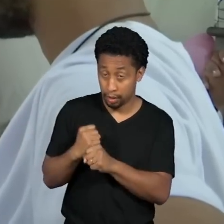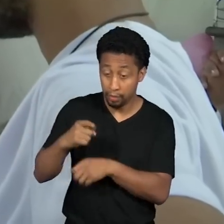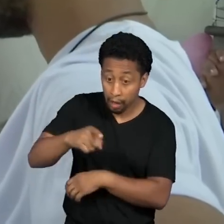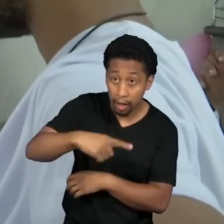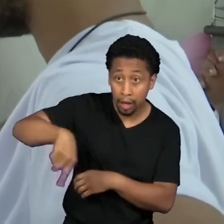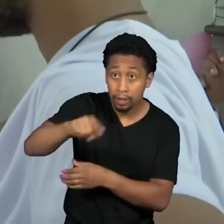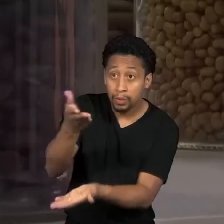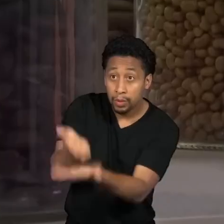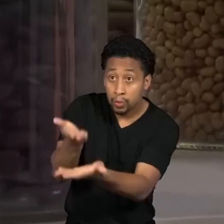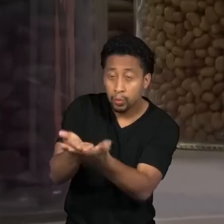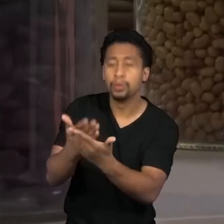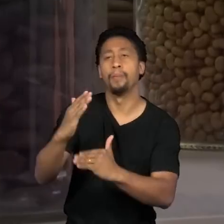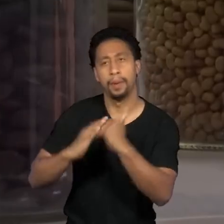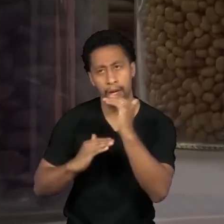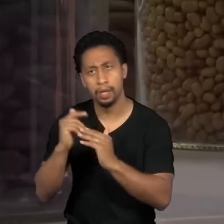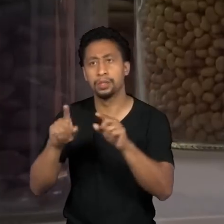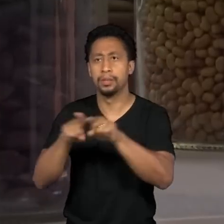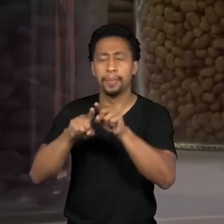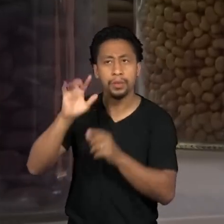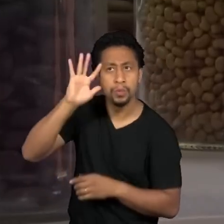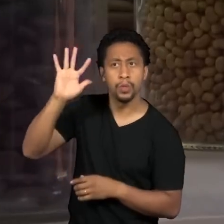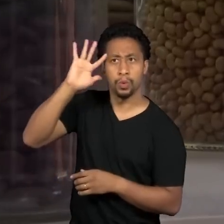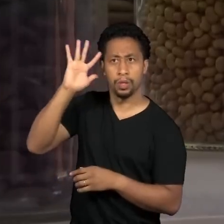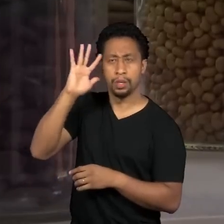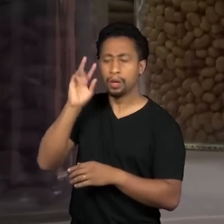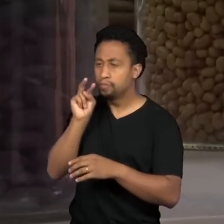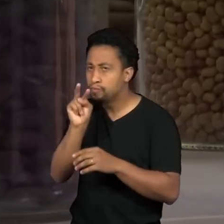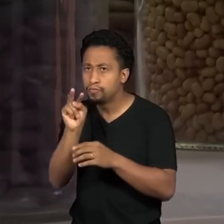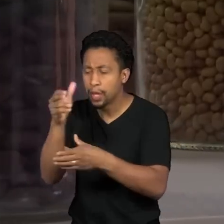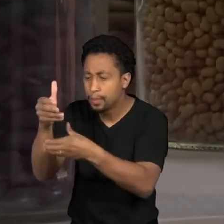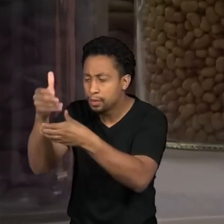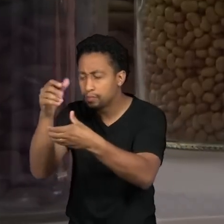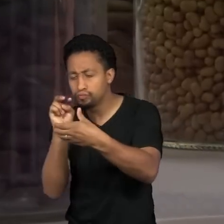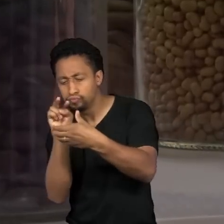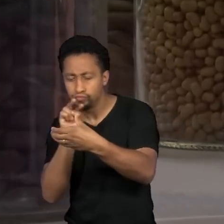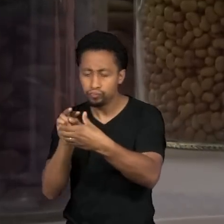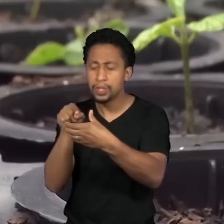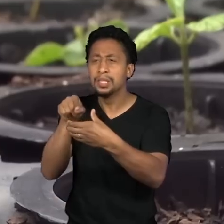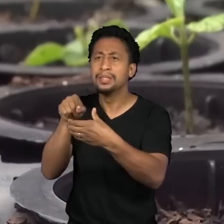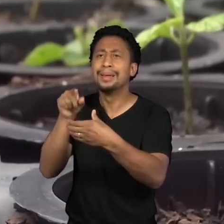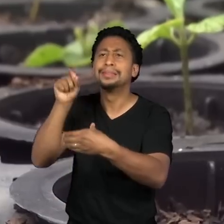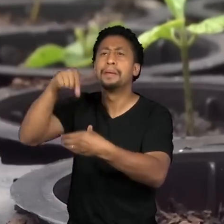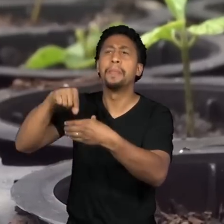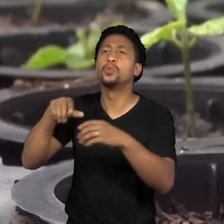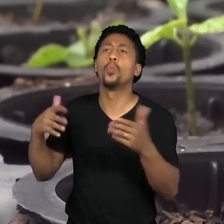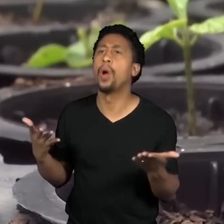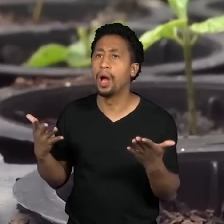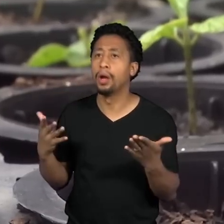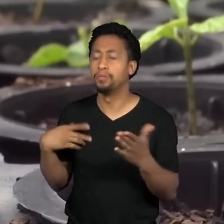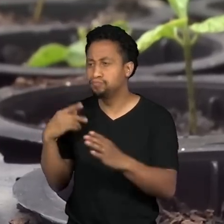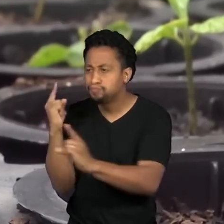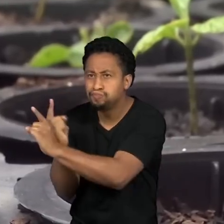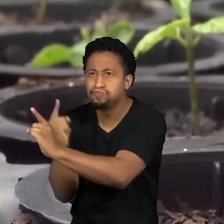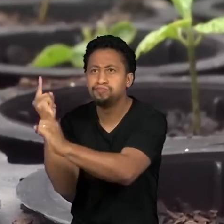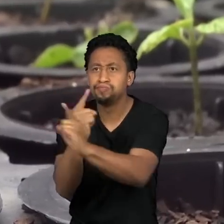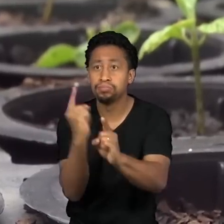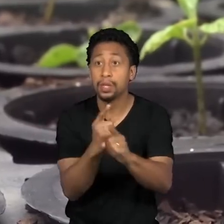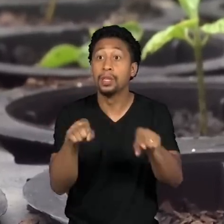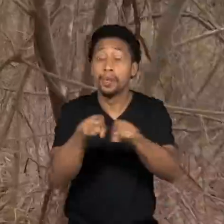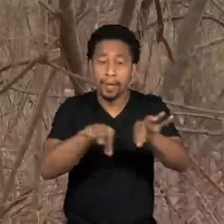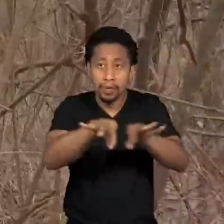práticas e teóricas. Aprendem a reconhecer as sementes das espécies nativas, a preparar as